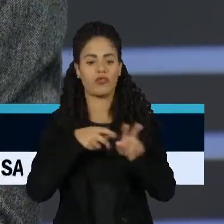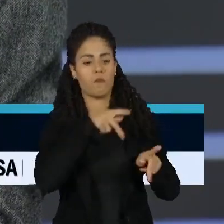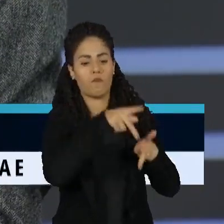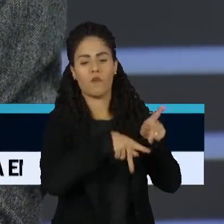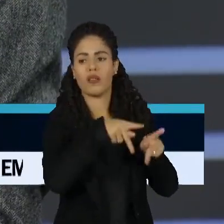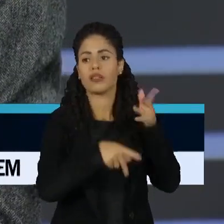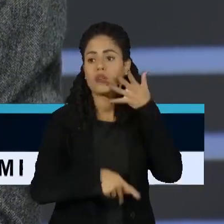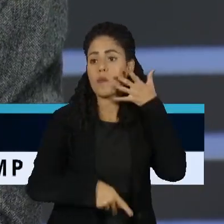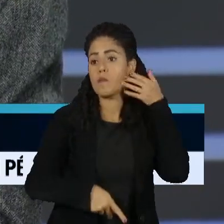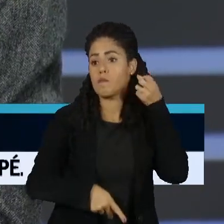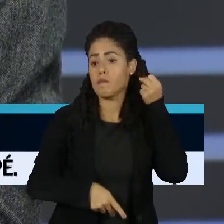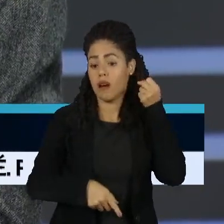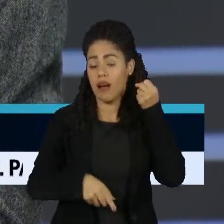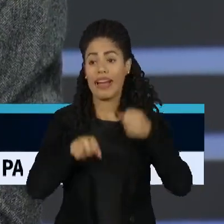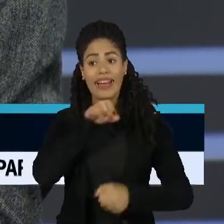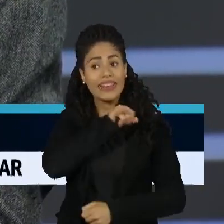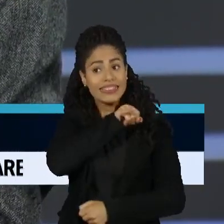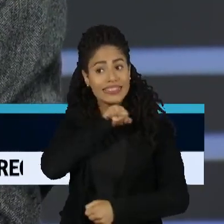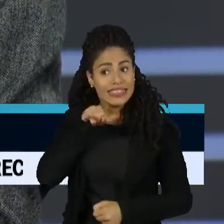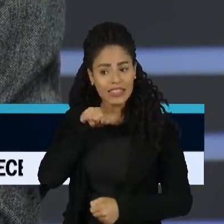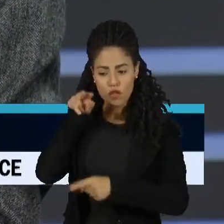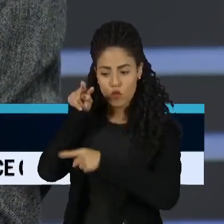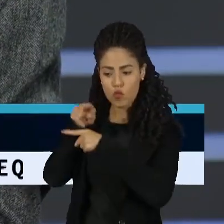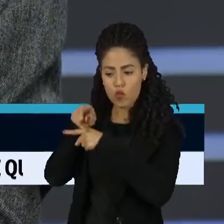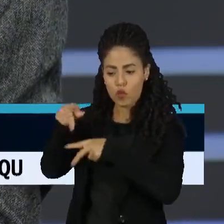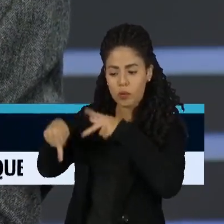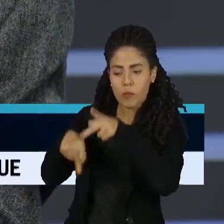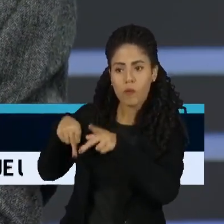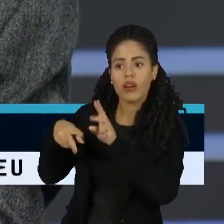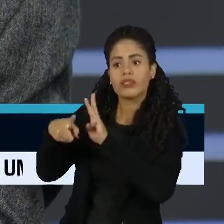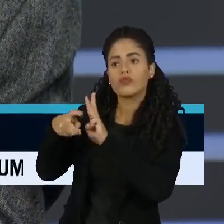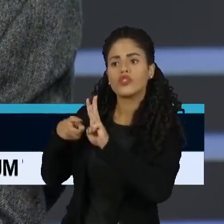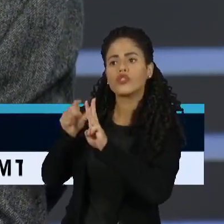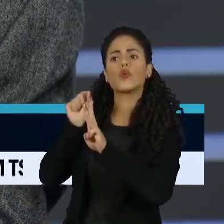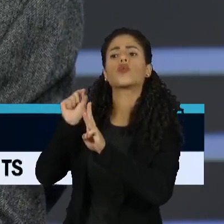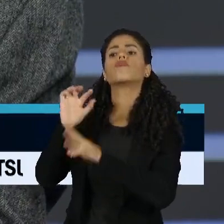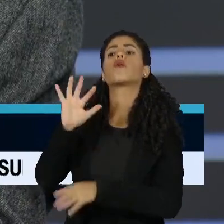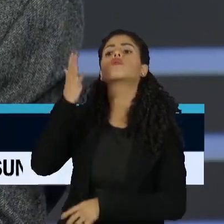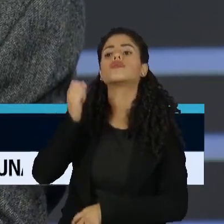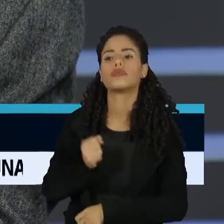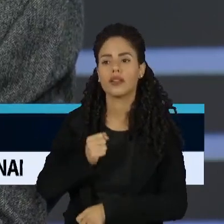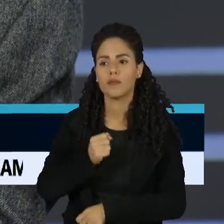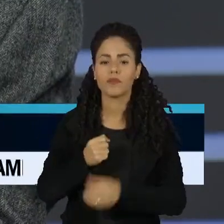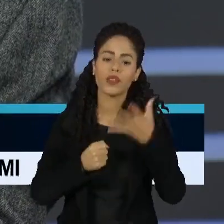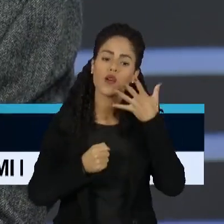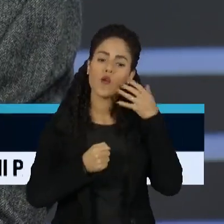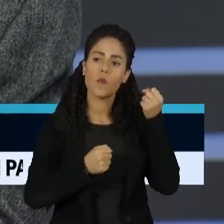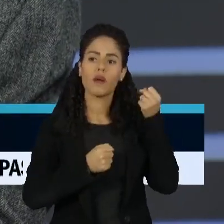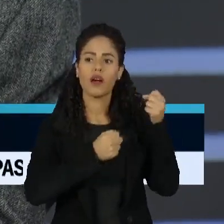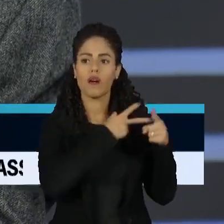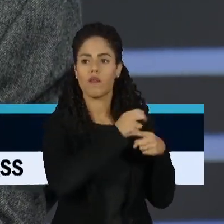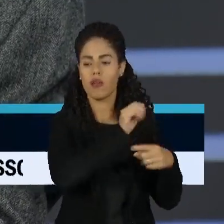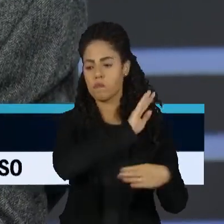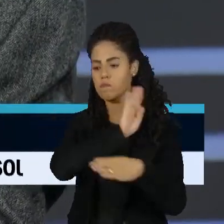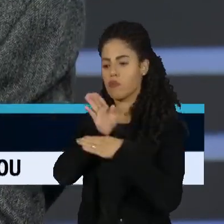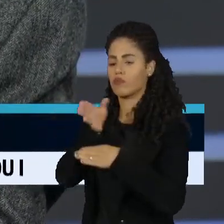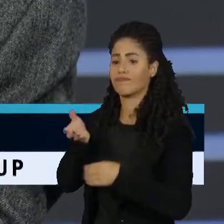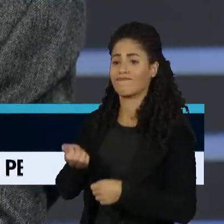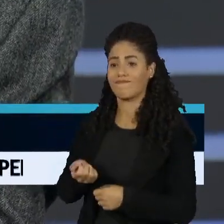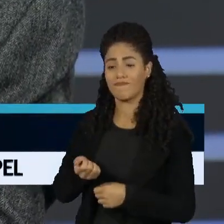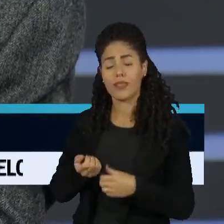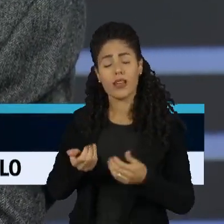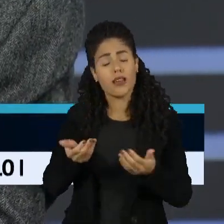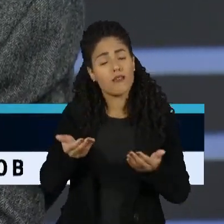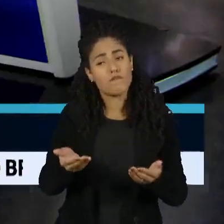se não se cuida da população indígena é evidente que os brancos vencem Evidente Mas